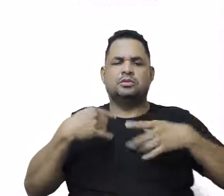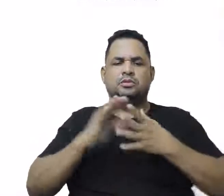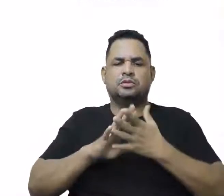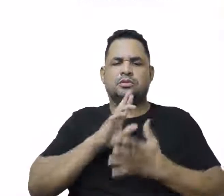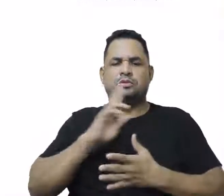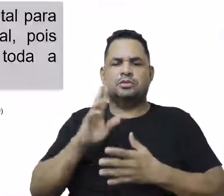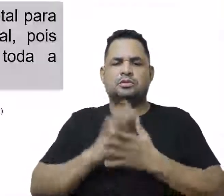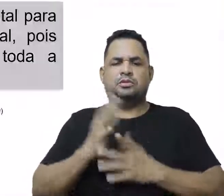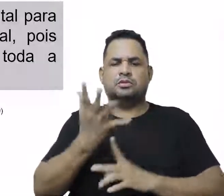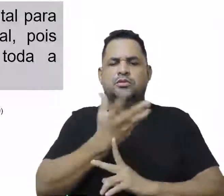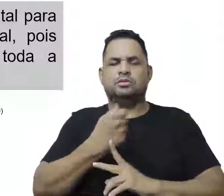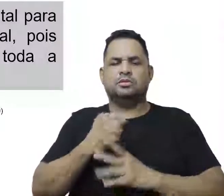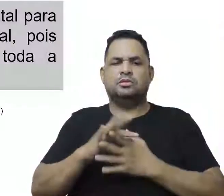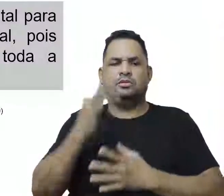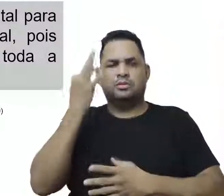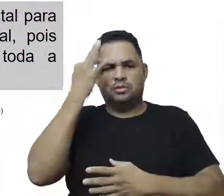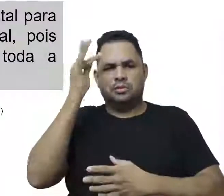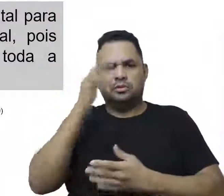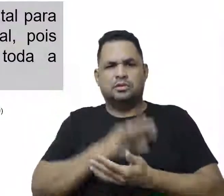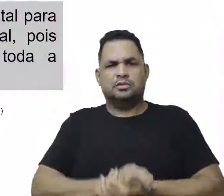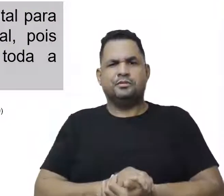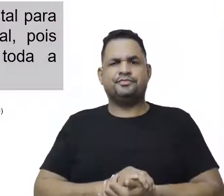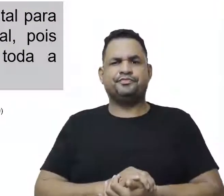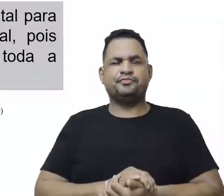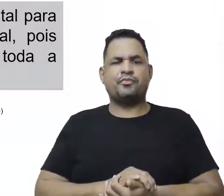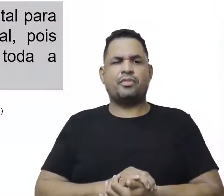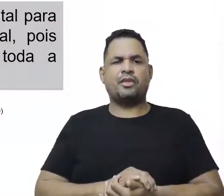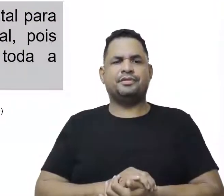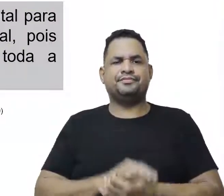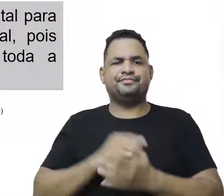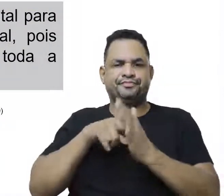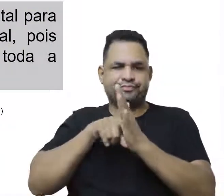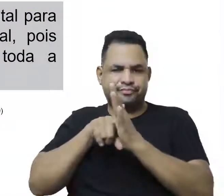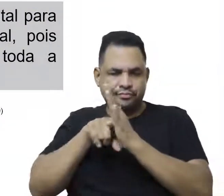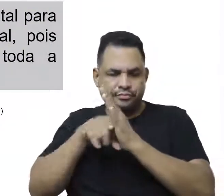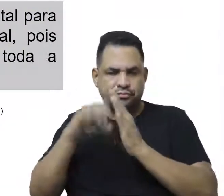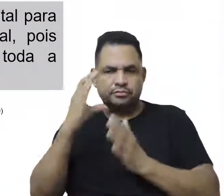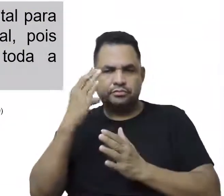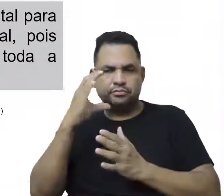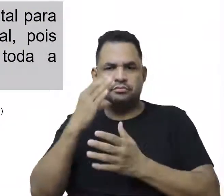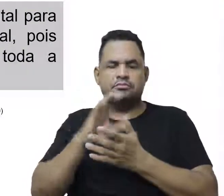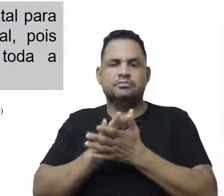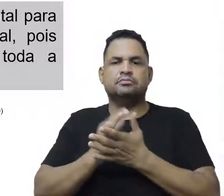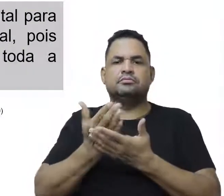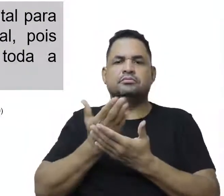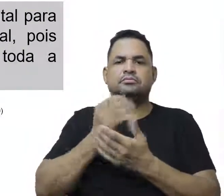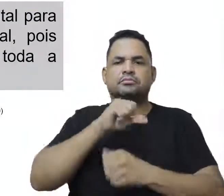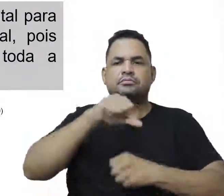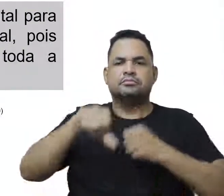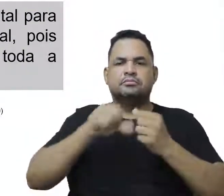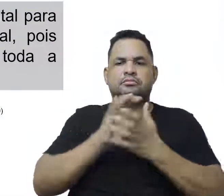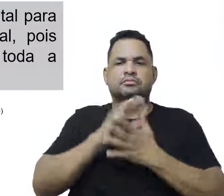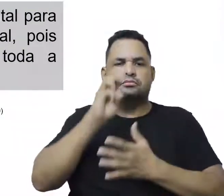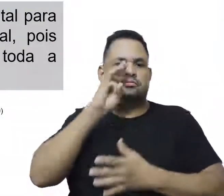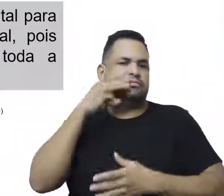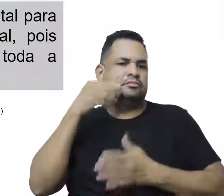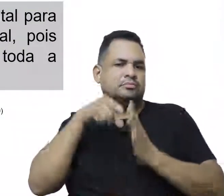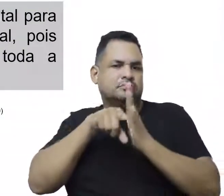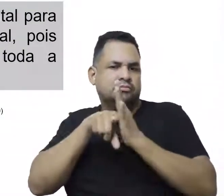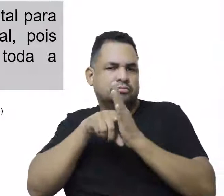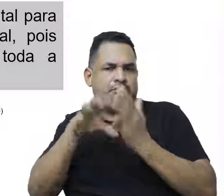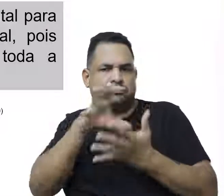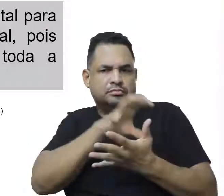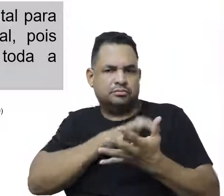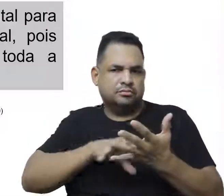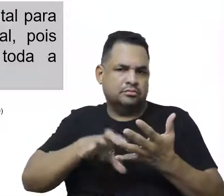artística filosófica Tá certo então é só e os estudos sobre as transformações sociais Marques também analisou a